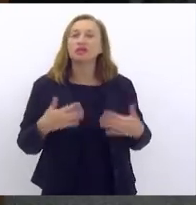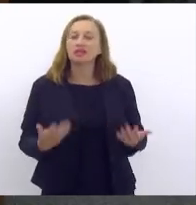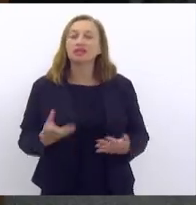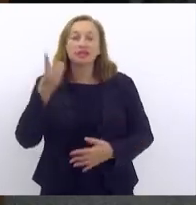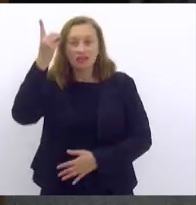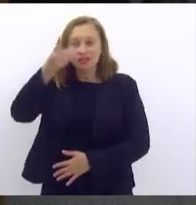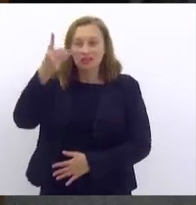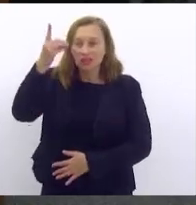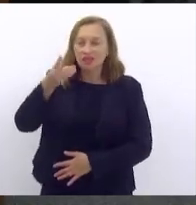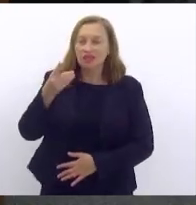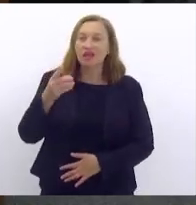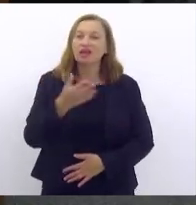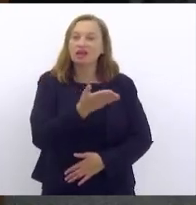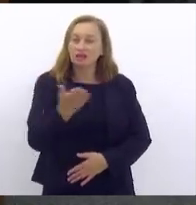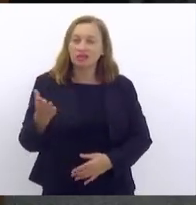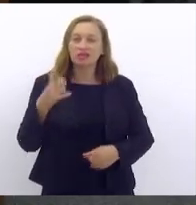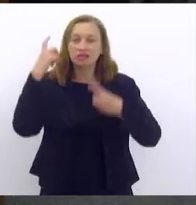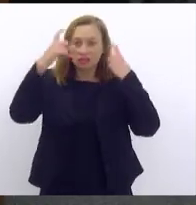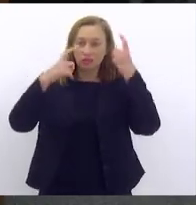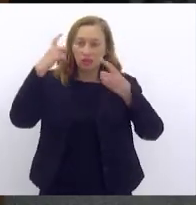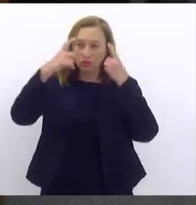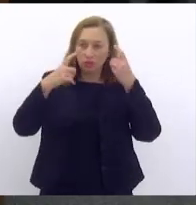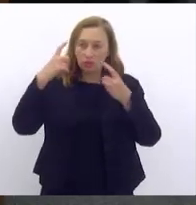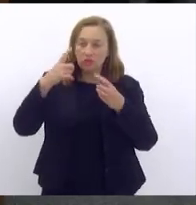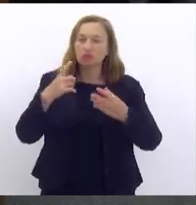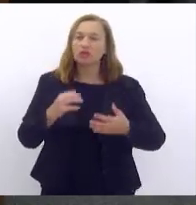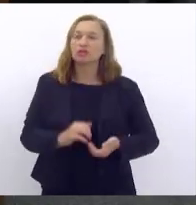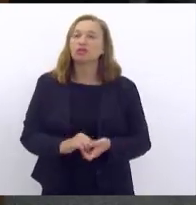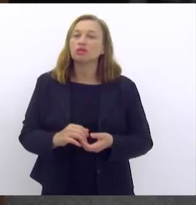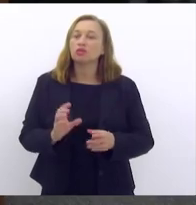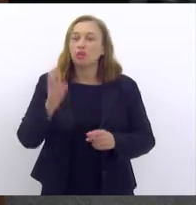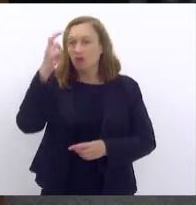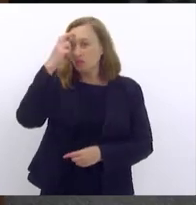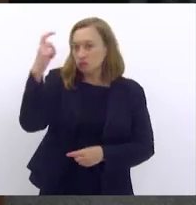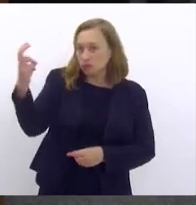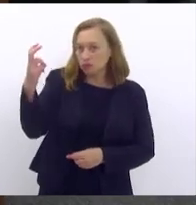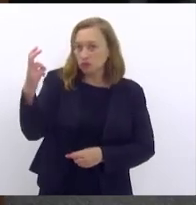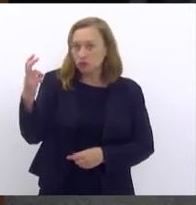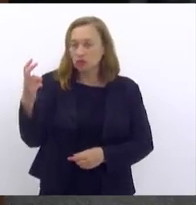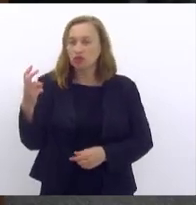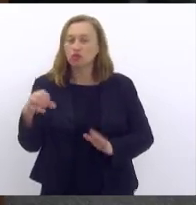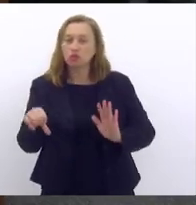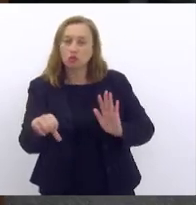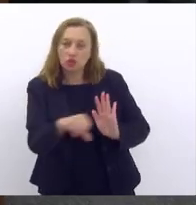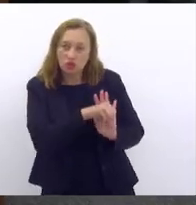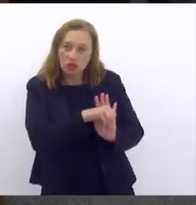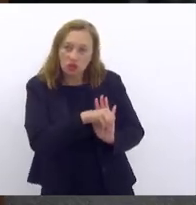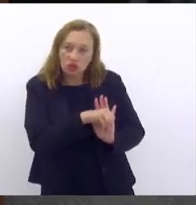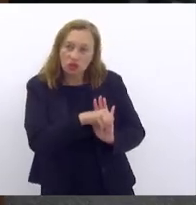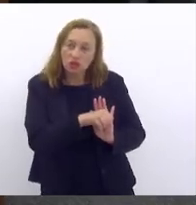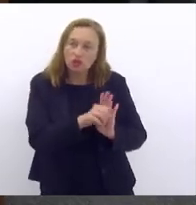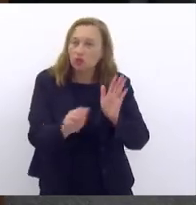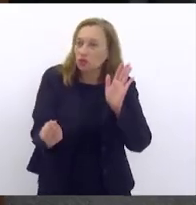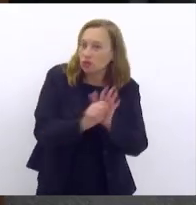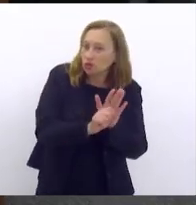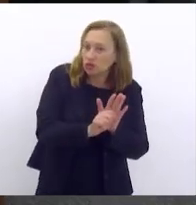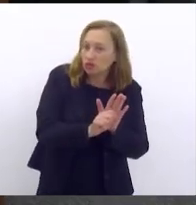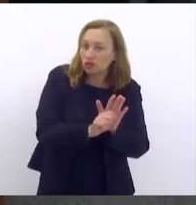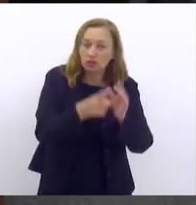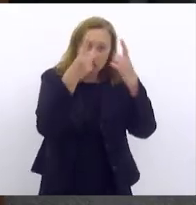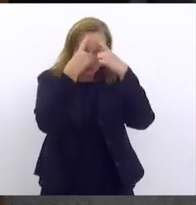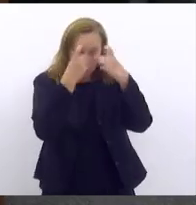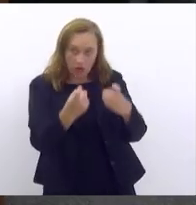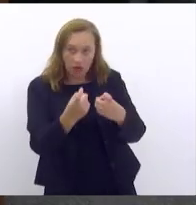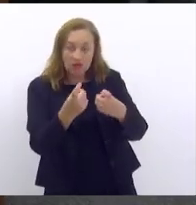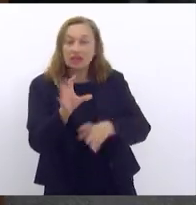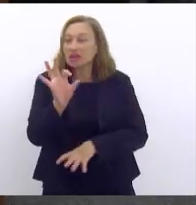deputados, para aqueles que se preocupam, eventualmente, do envolvimento da cultura com criminalidade, com drogas, com violência,